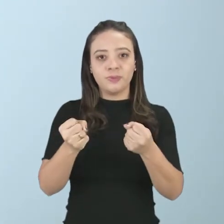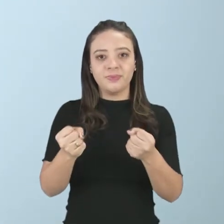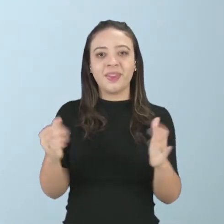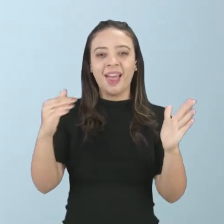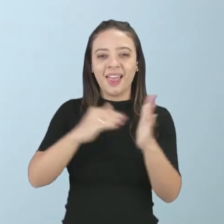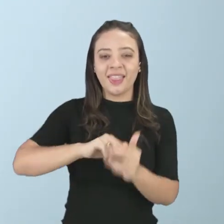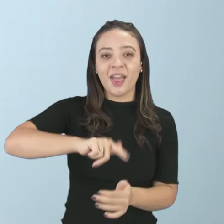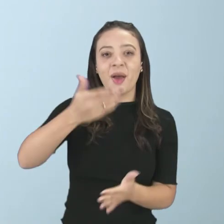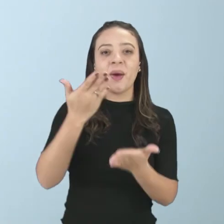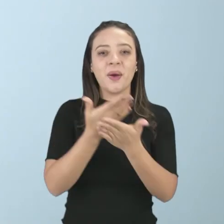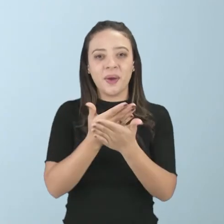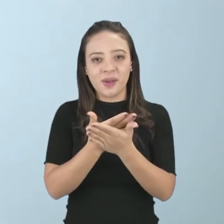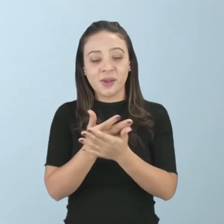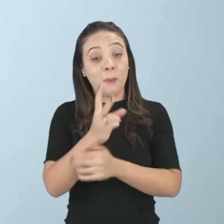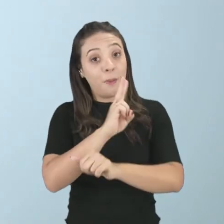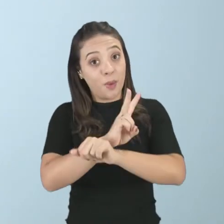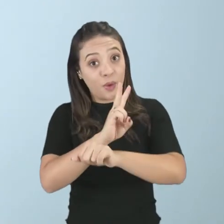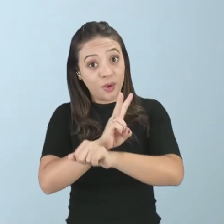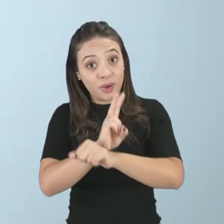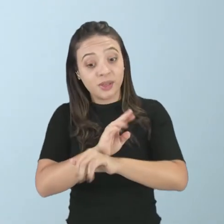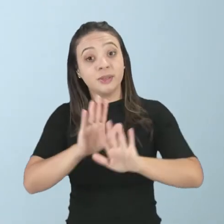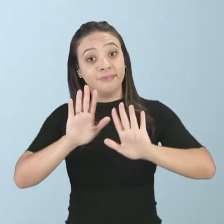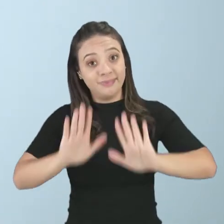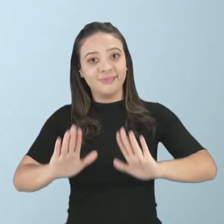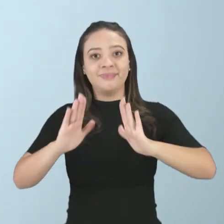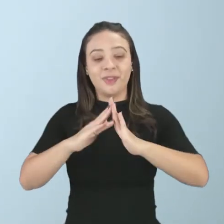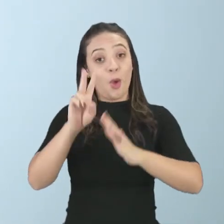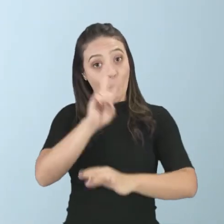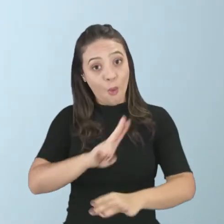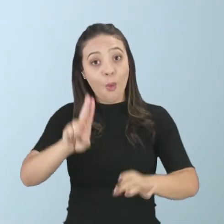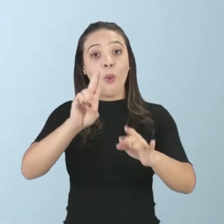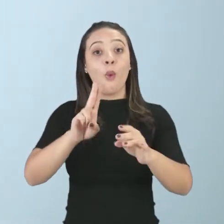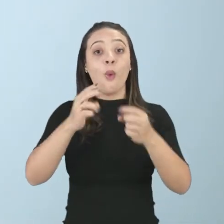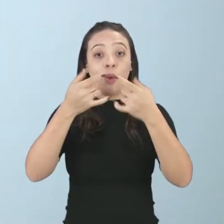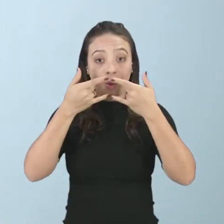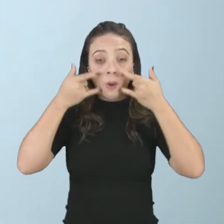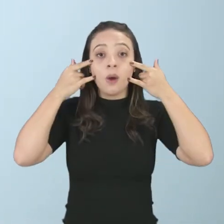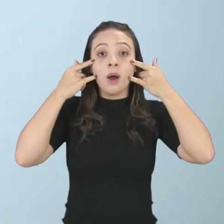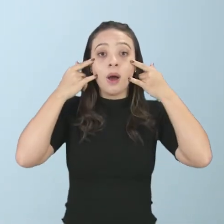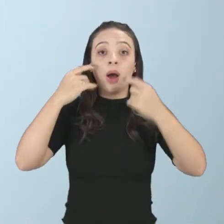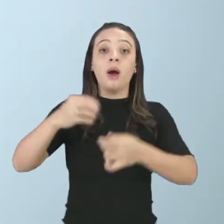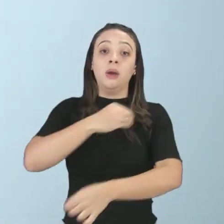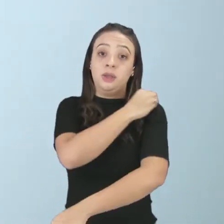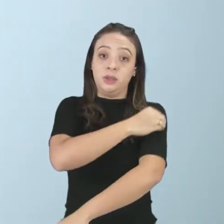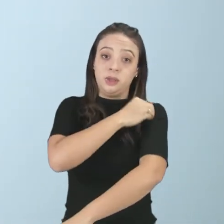até mais. Cuidem-se, fiquem em casa, usem máscara, álcool gel